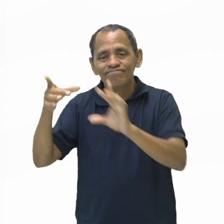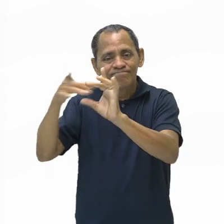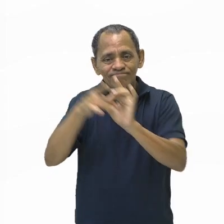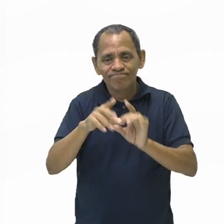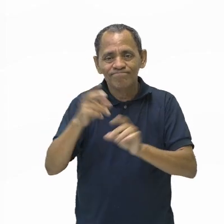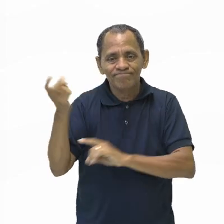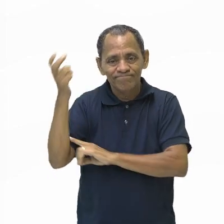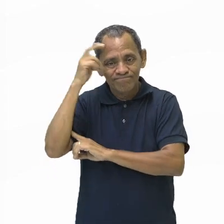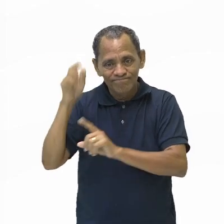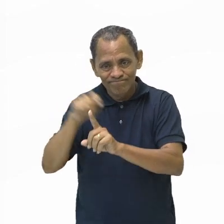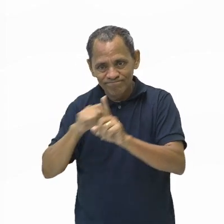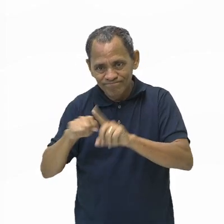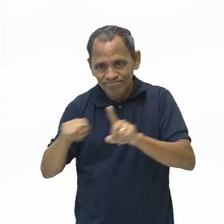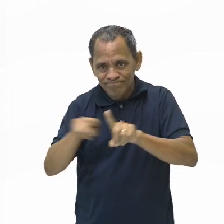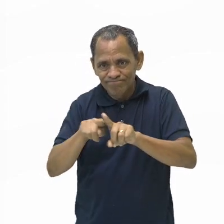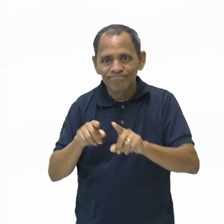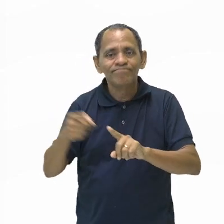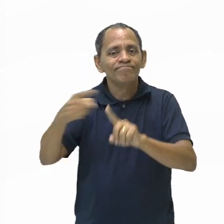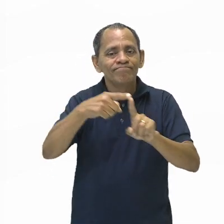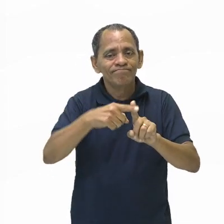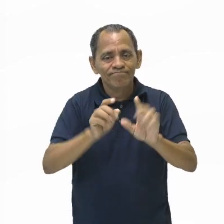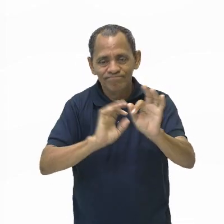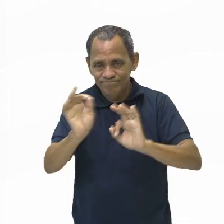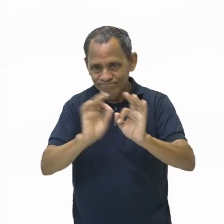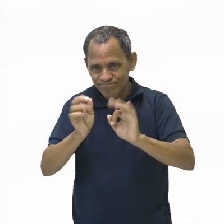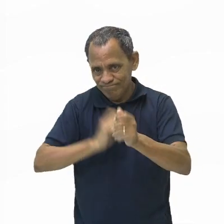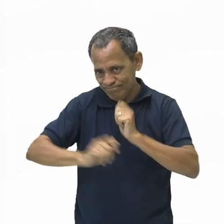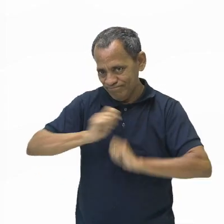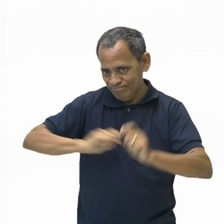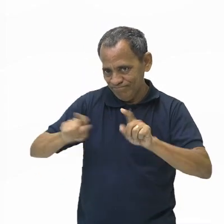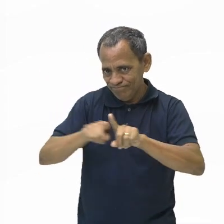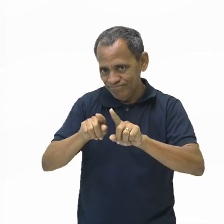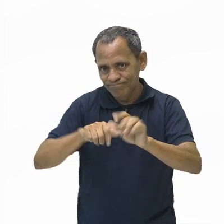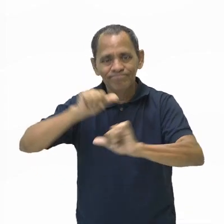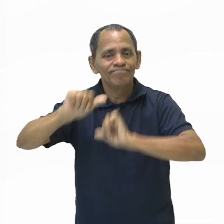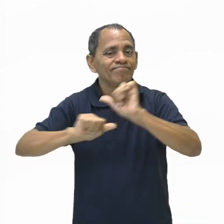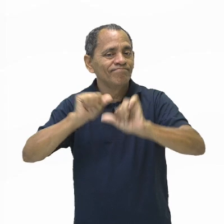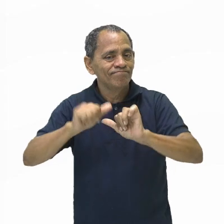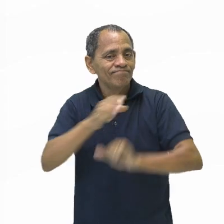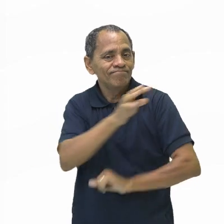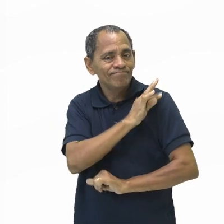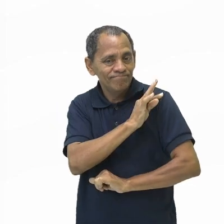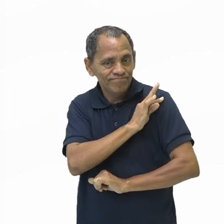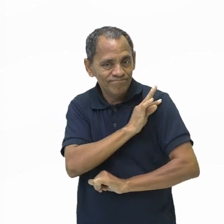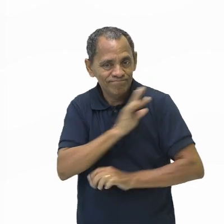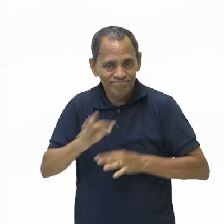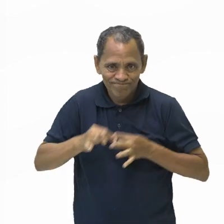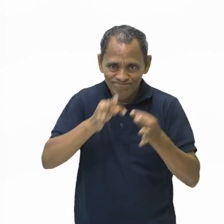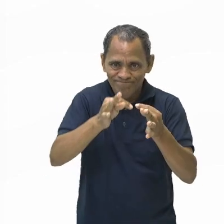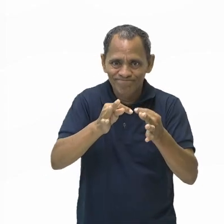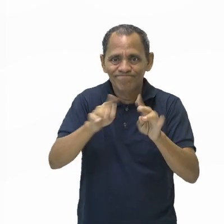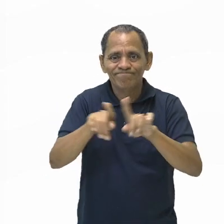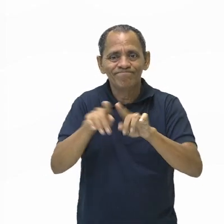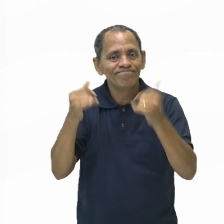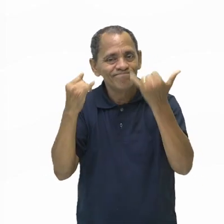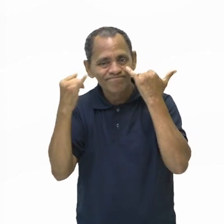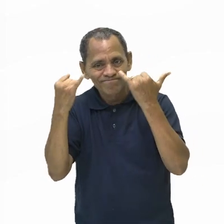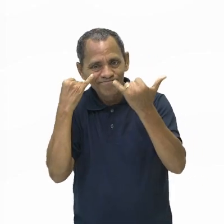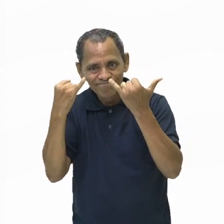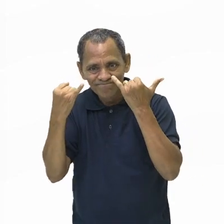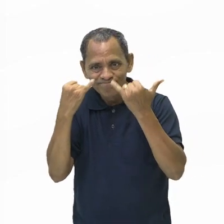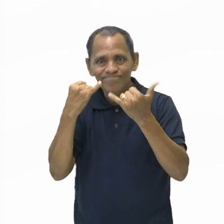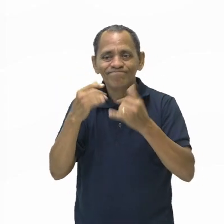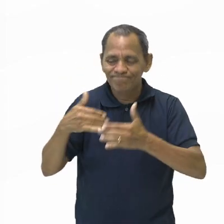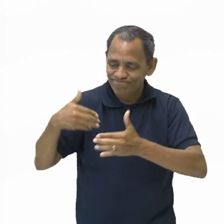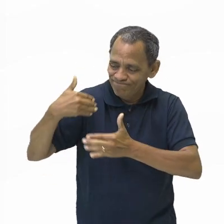e sociais, formas de organização econômica e transformações técnicas, tecnológicas e informacionais